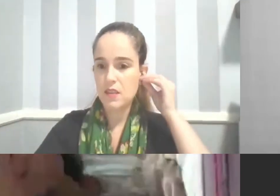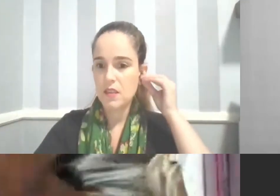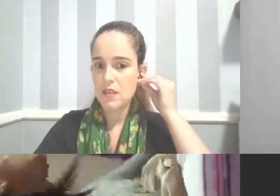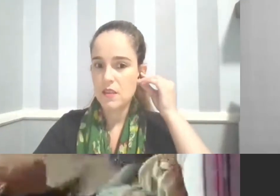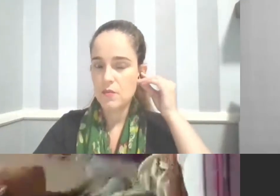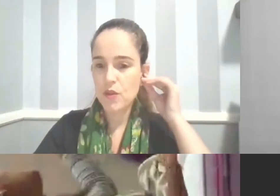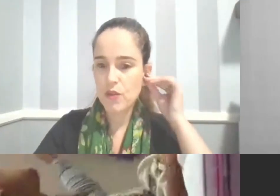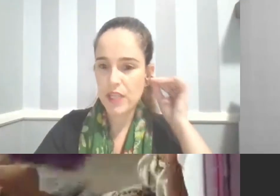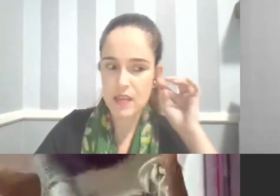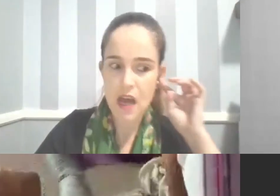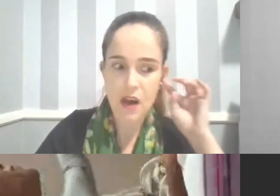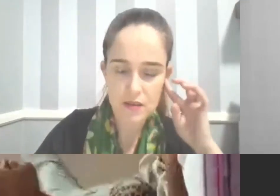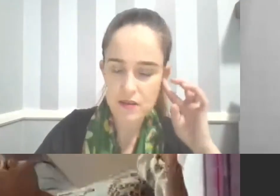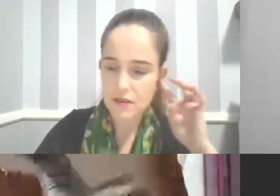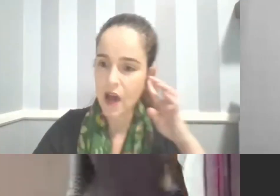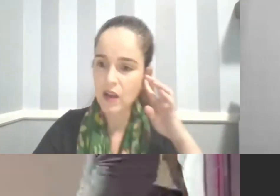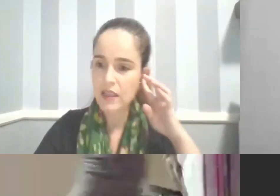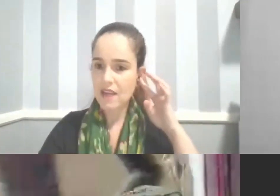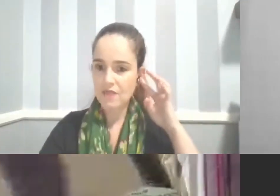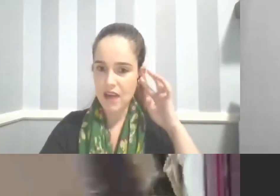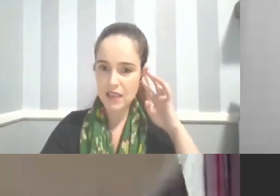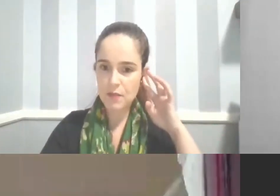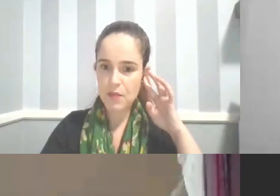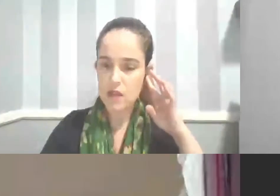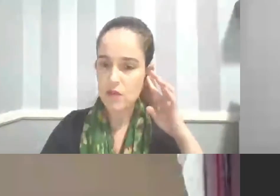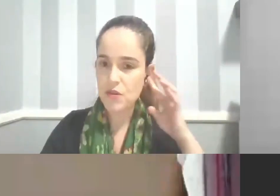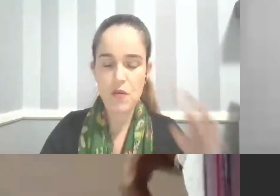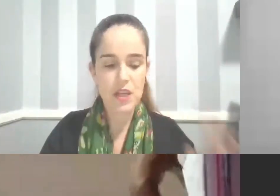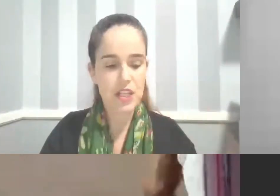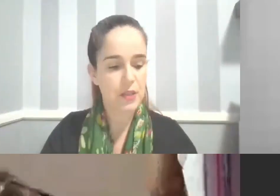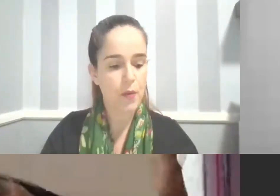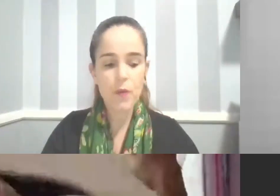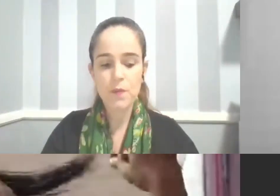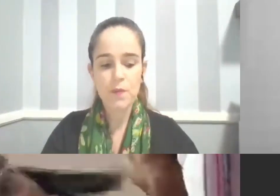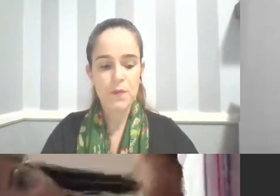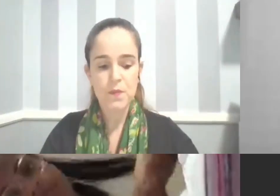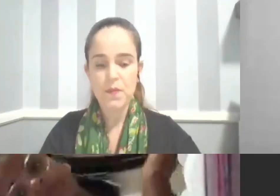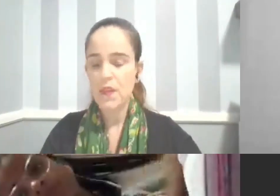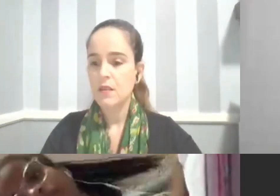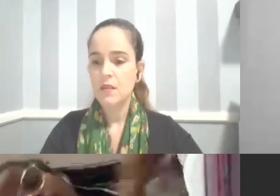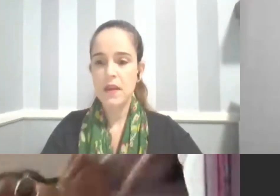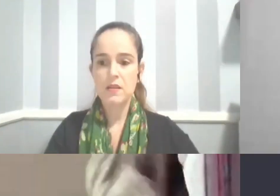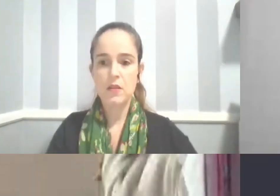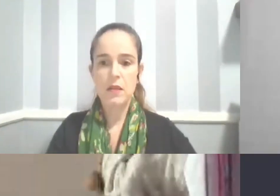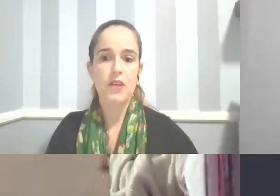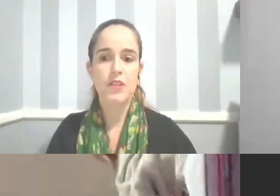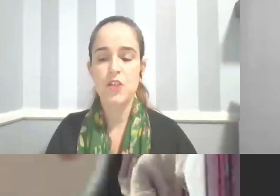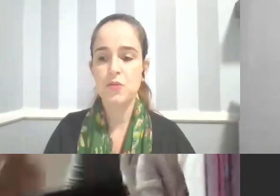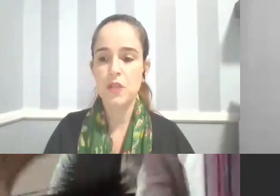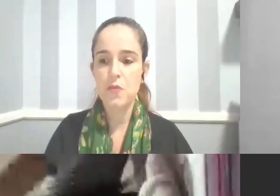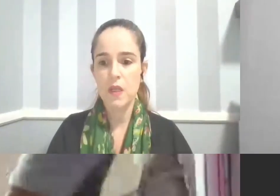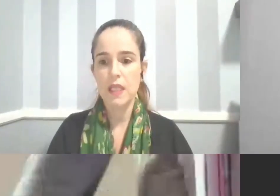aula. Boa noite, Saulo. A aula está gravada e depois você continua com a gente, tá bom? Espero que seu